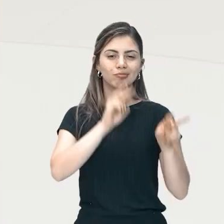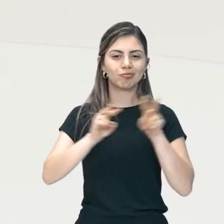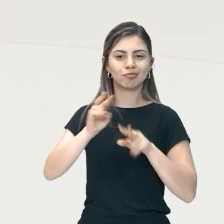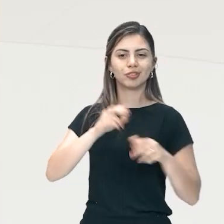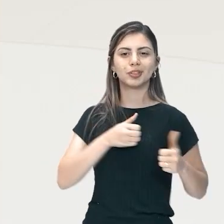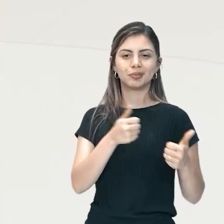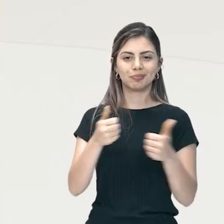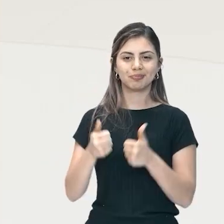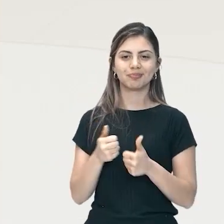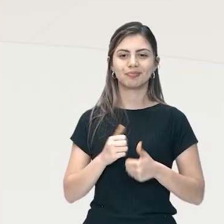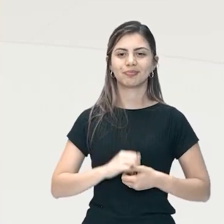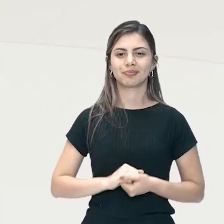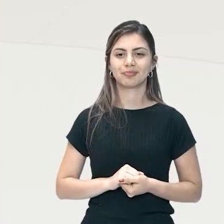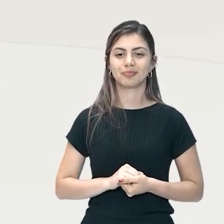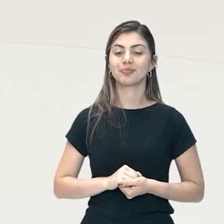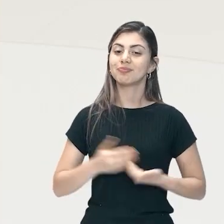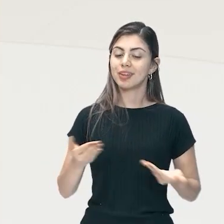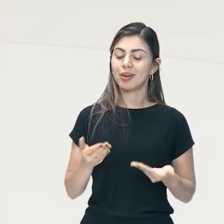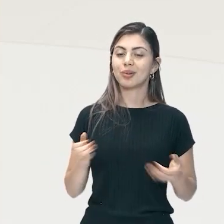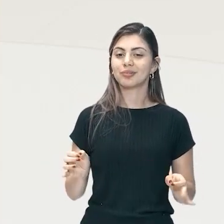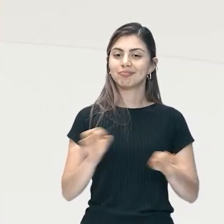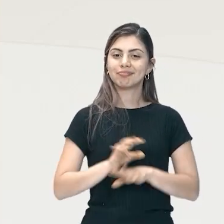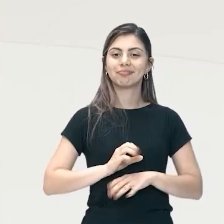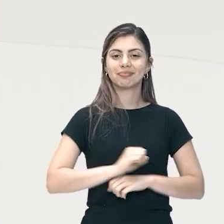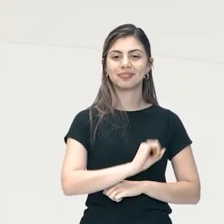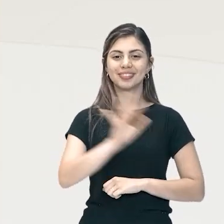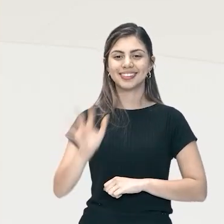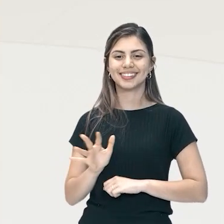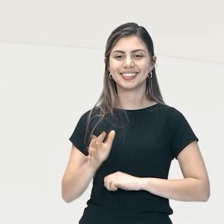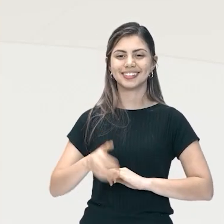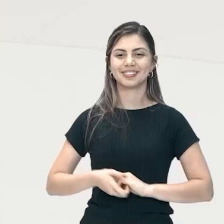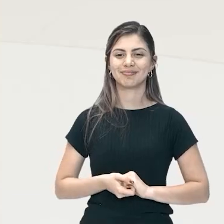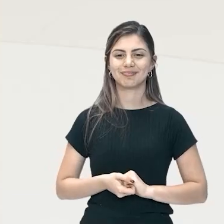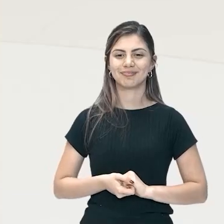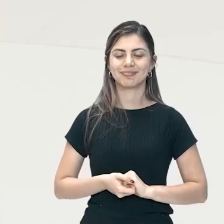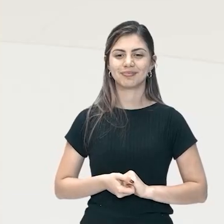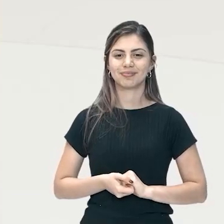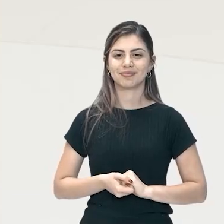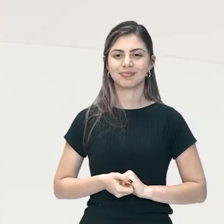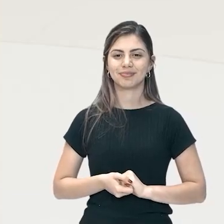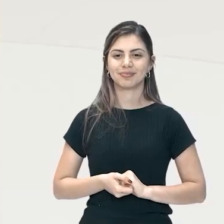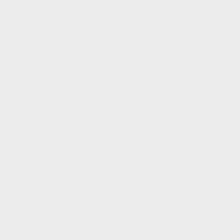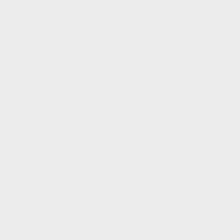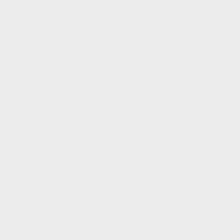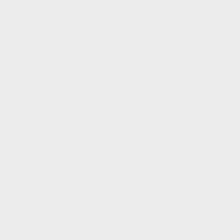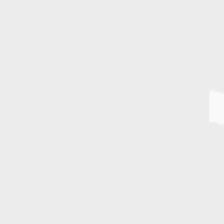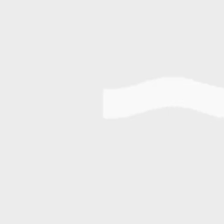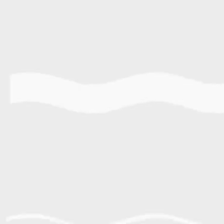com outros olhos. Eu vou ficando por aqui. Até a próxima. Valeu. Fui!